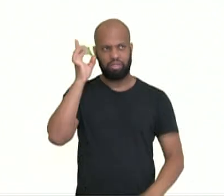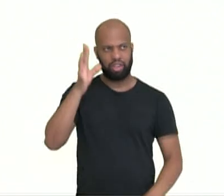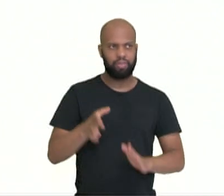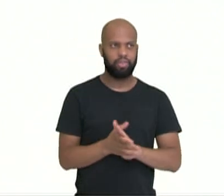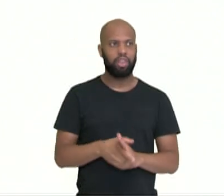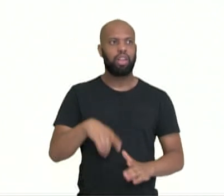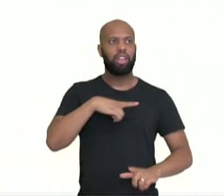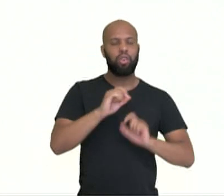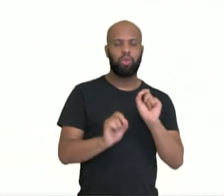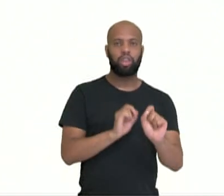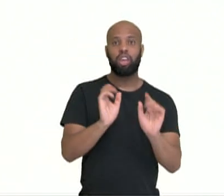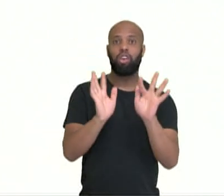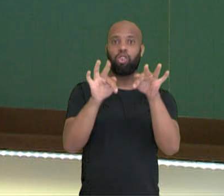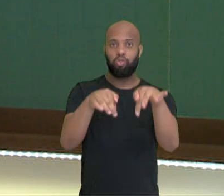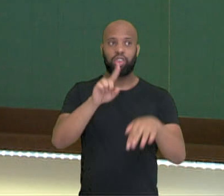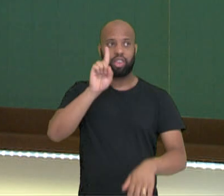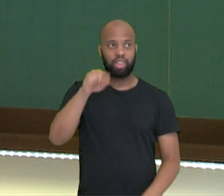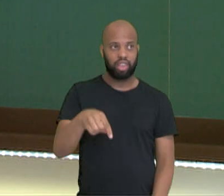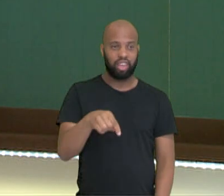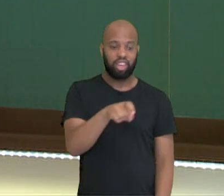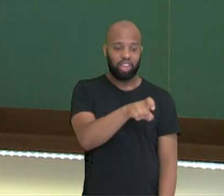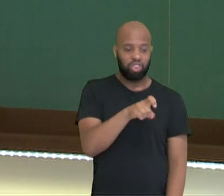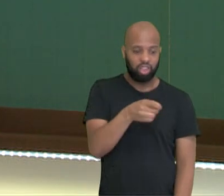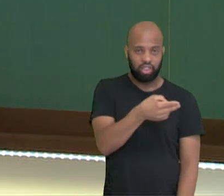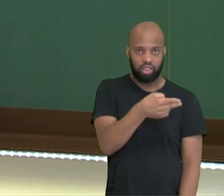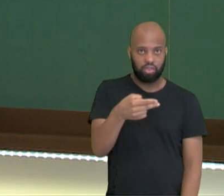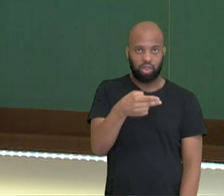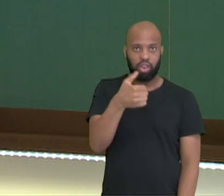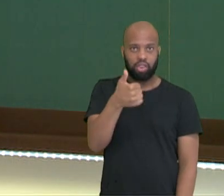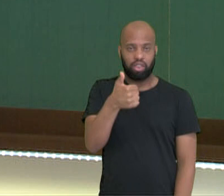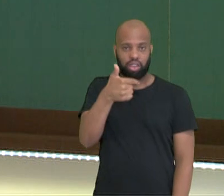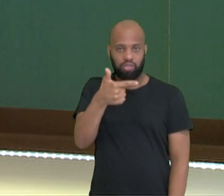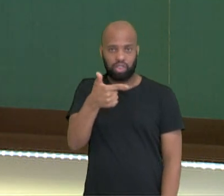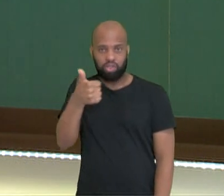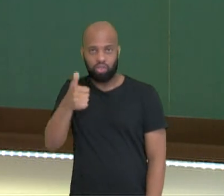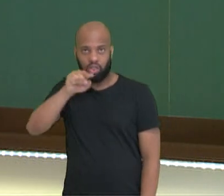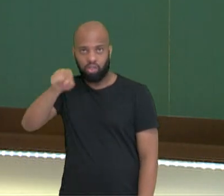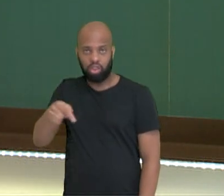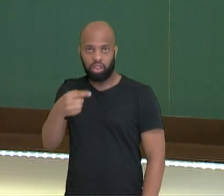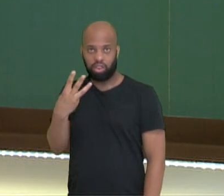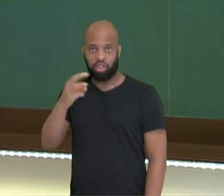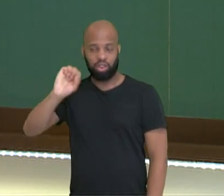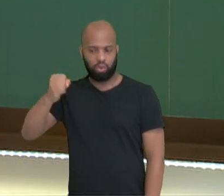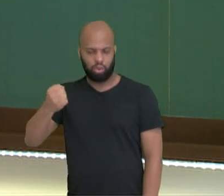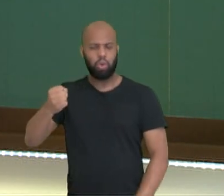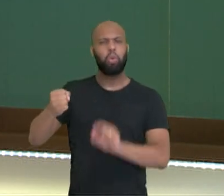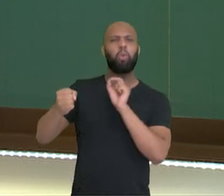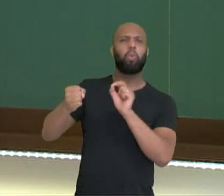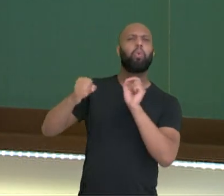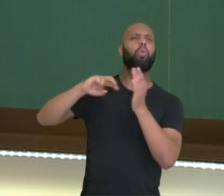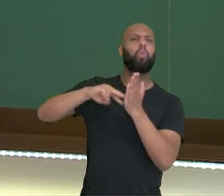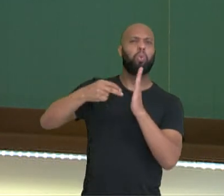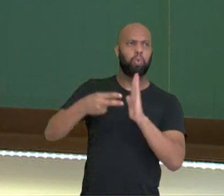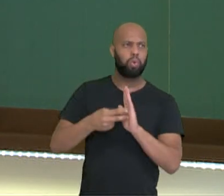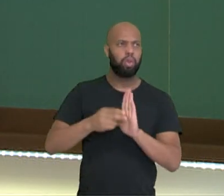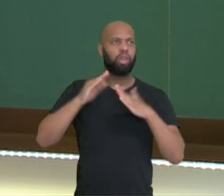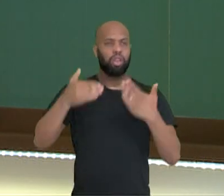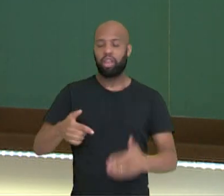Então, nós chegamos ao final de que x é igual a 121,38, ou seja, R$